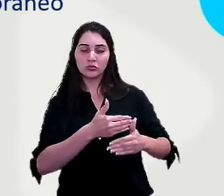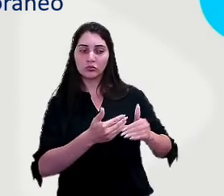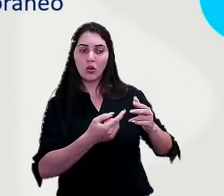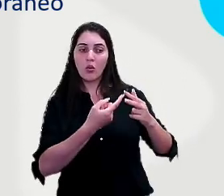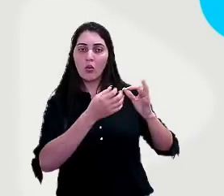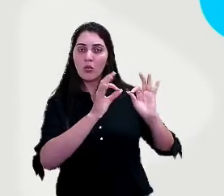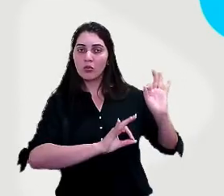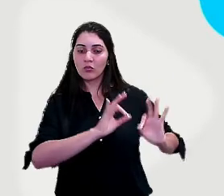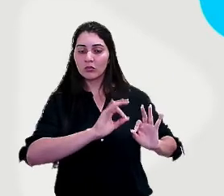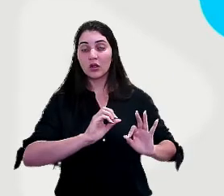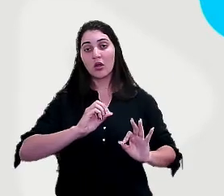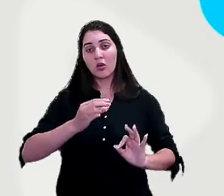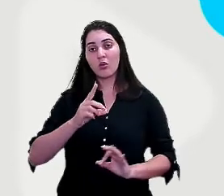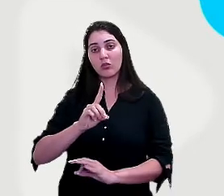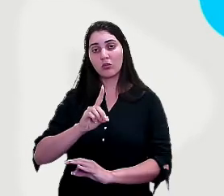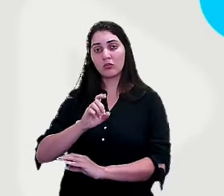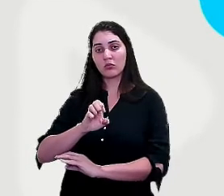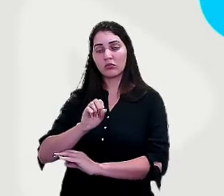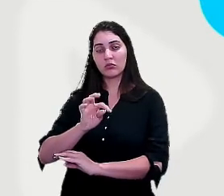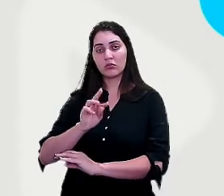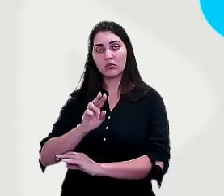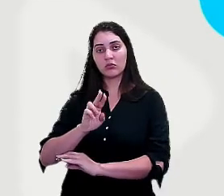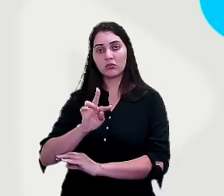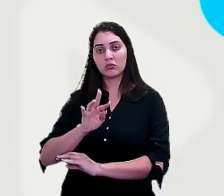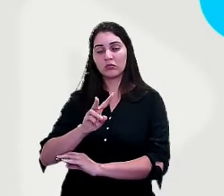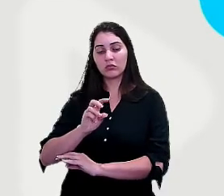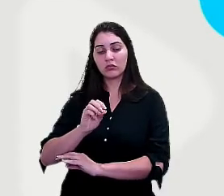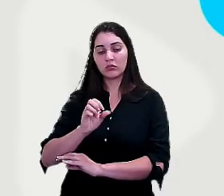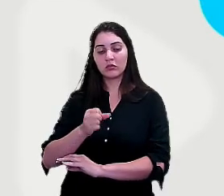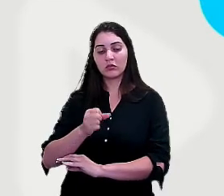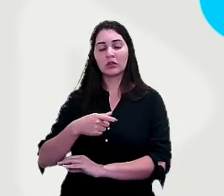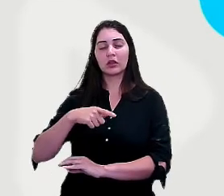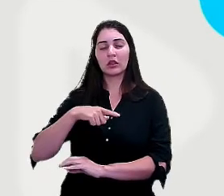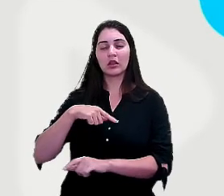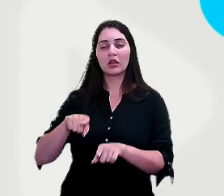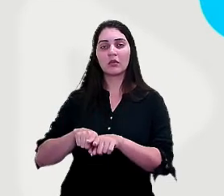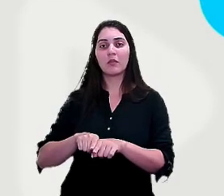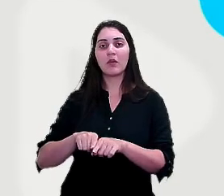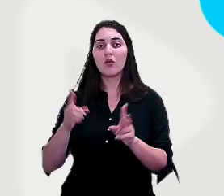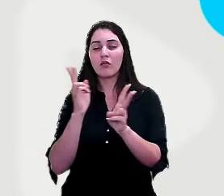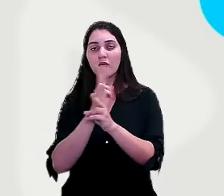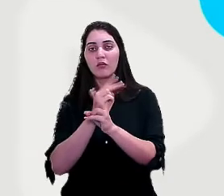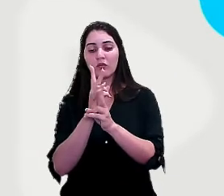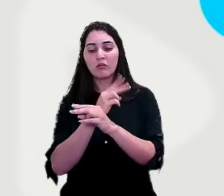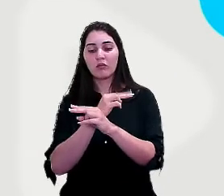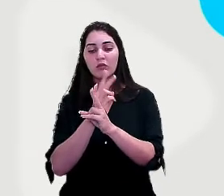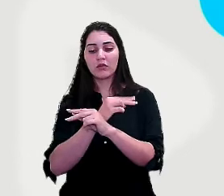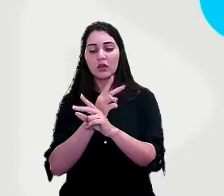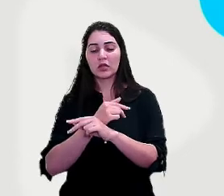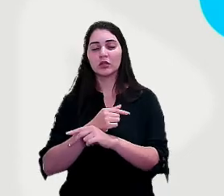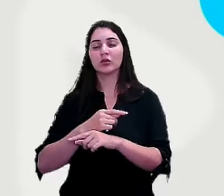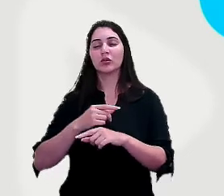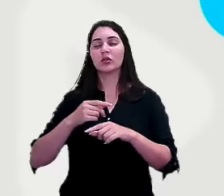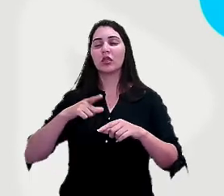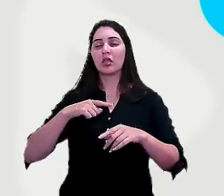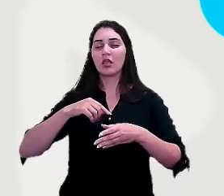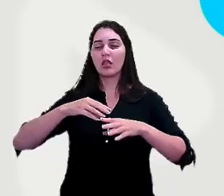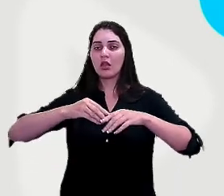destrutivo. E os ventos, né? O vento ele tem ação destrutiva, deflação, os ventos varrem areias,